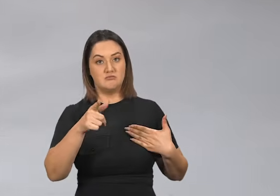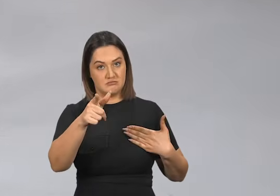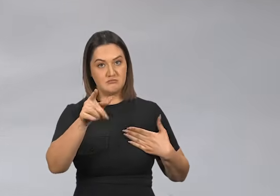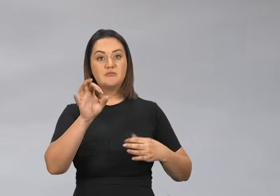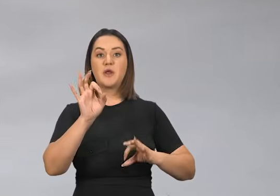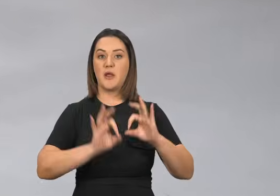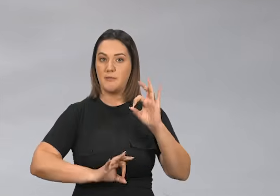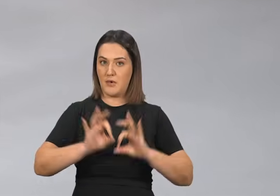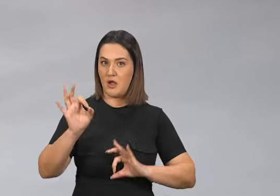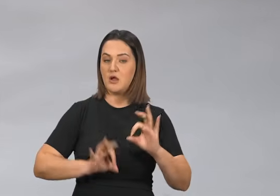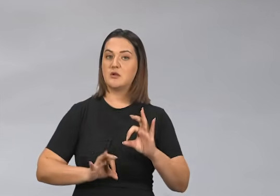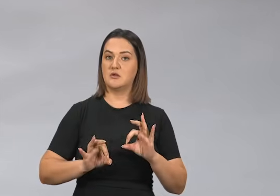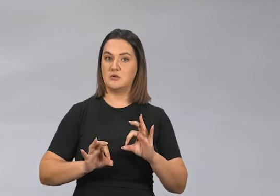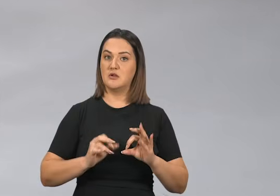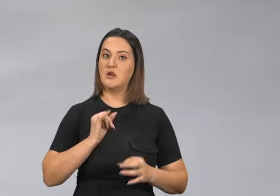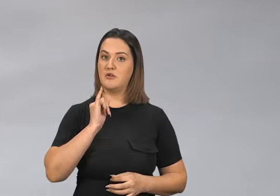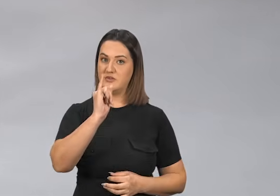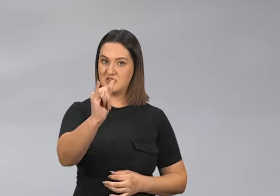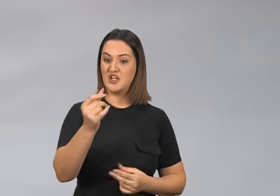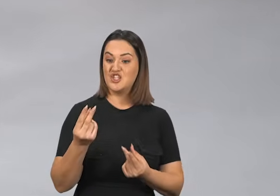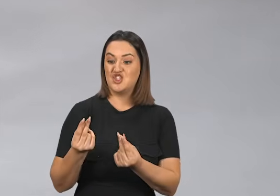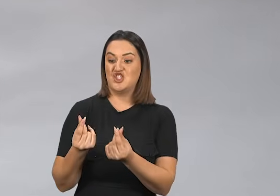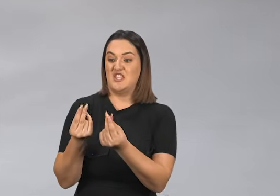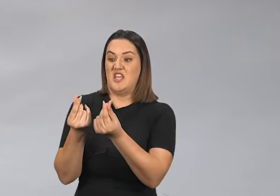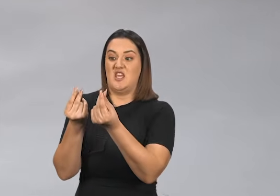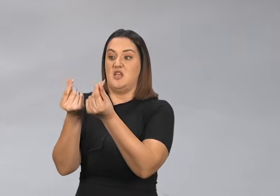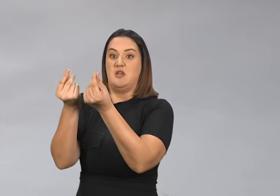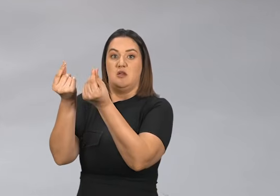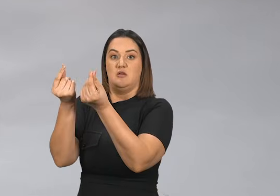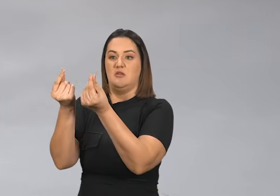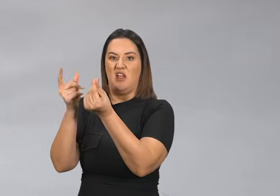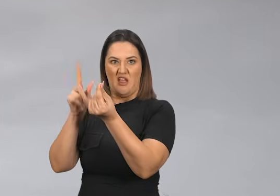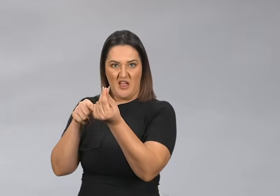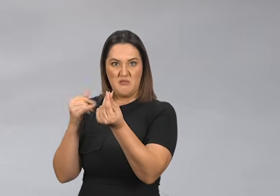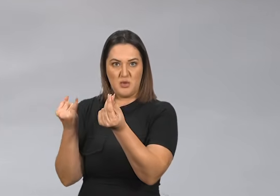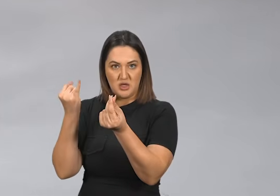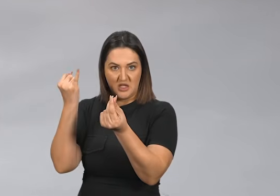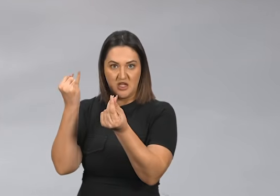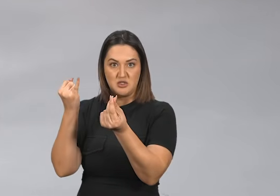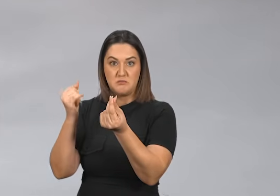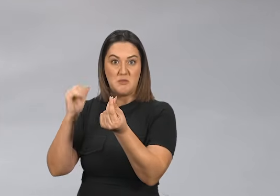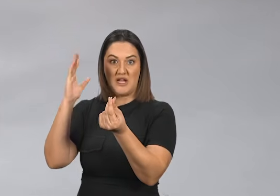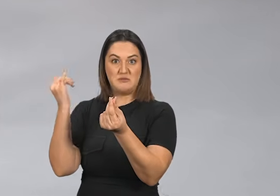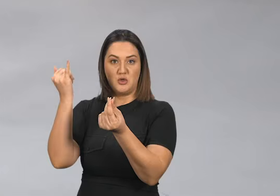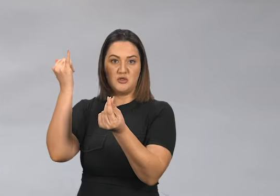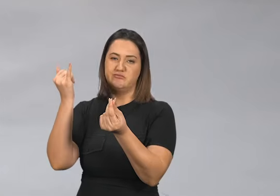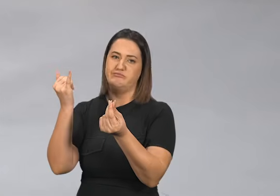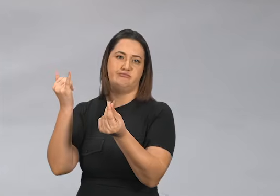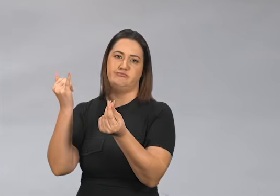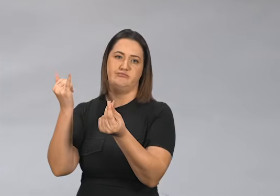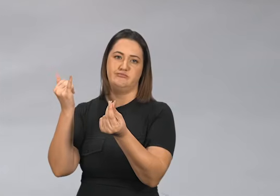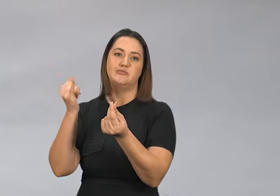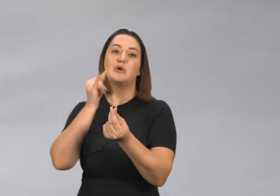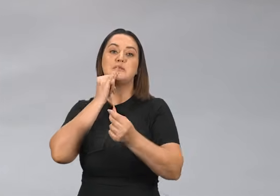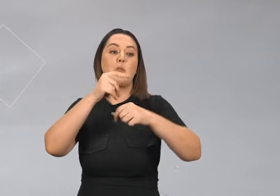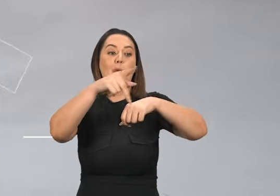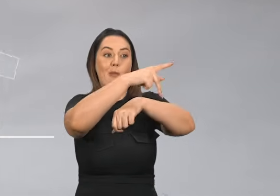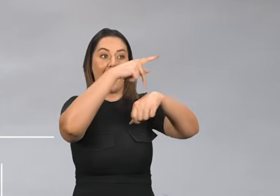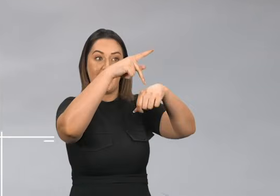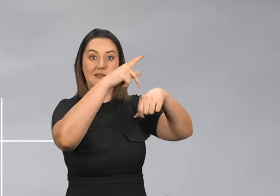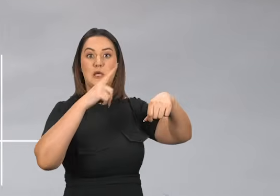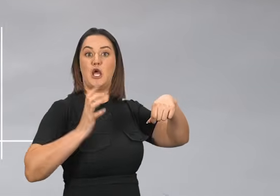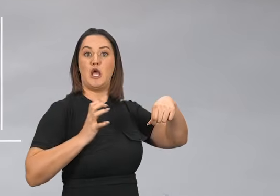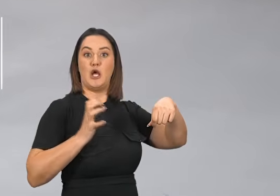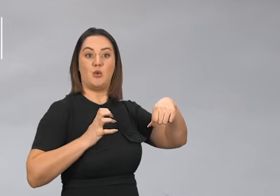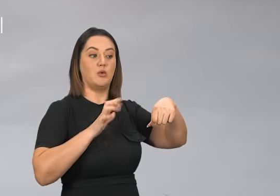vou te falar uma coisa, hein? O dinheiro não é tudo. Você viu? Os países têm o dinheiro, mas não